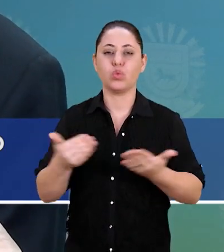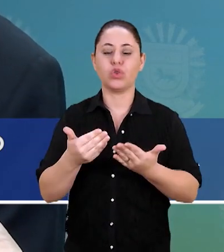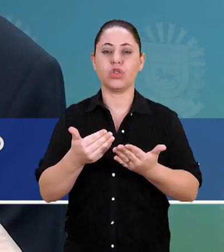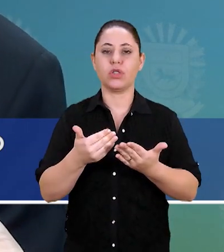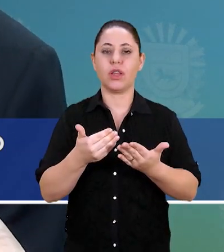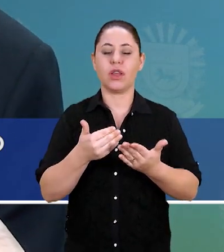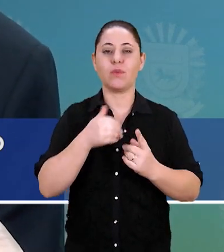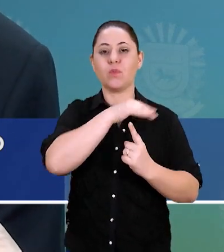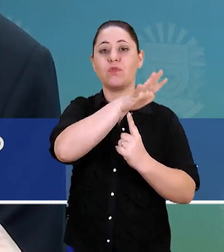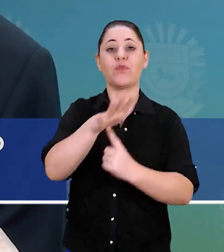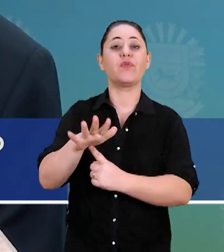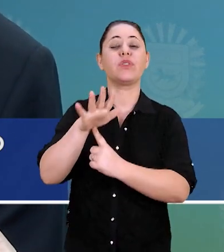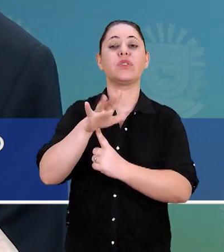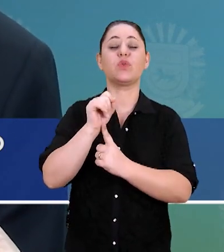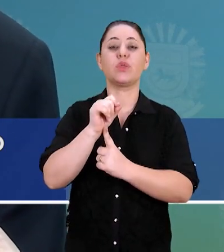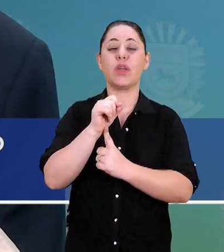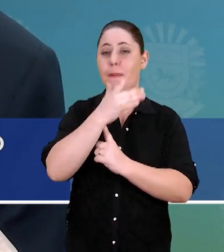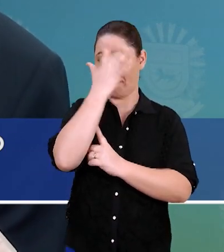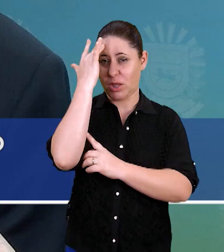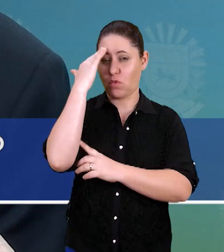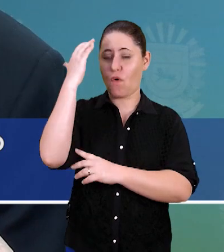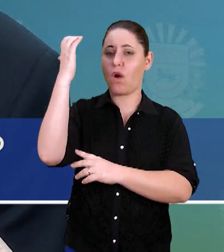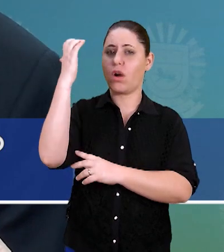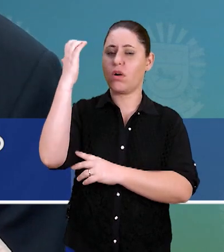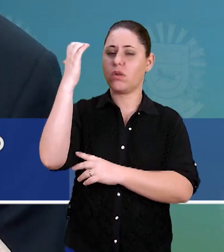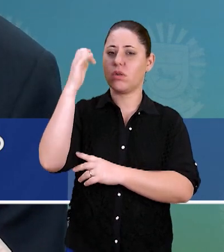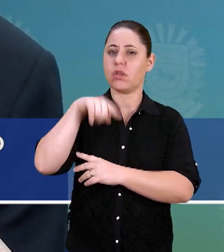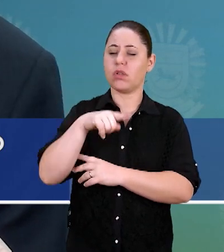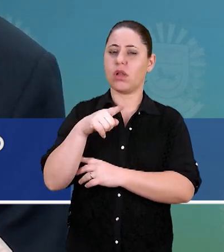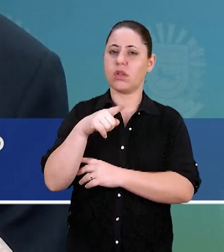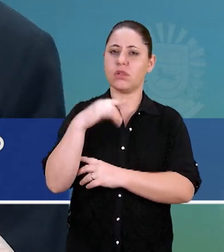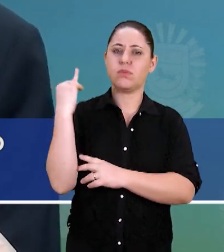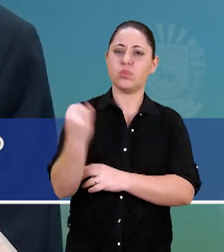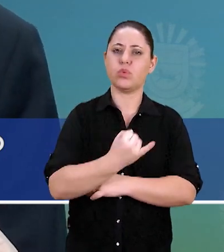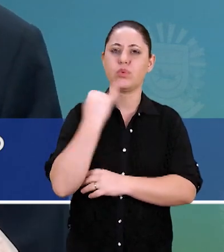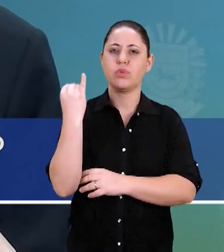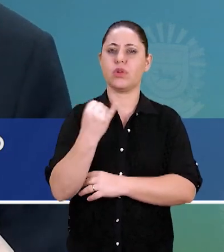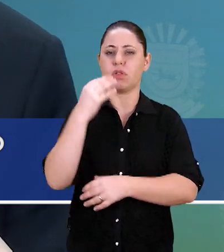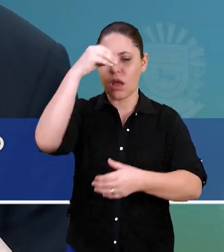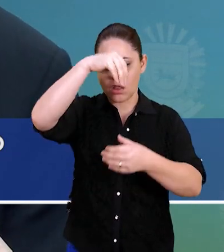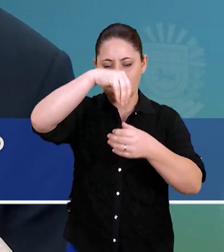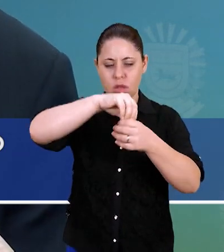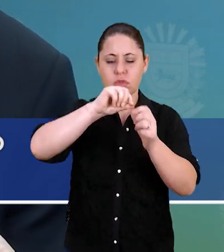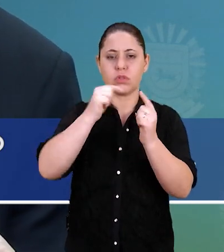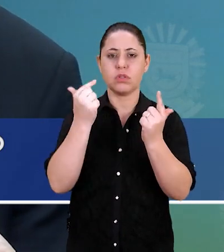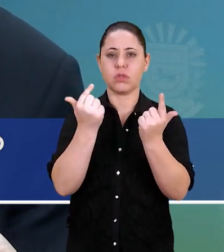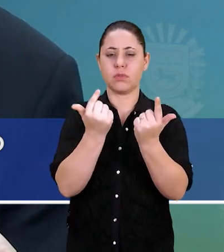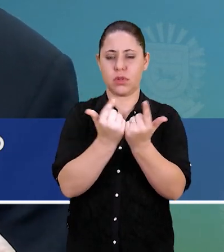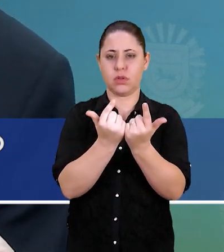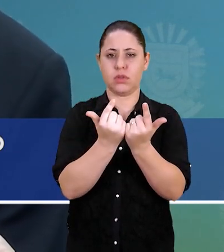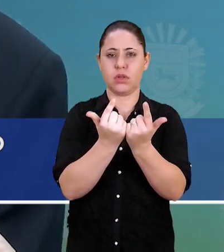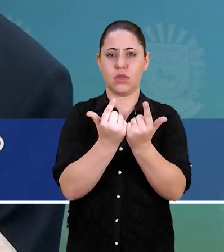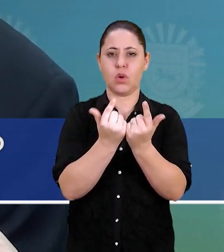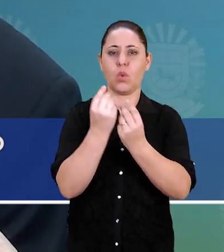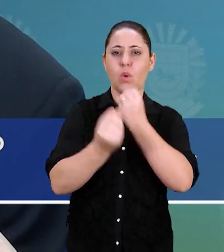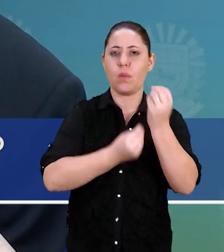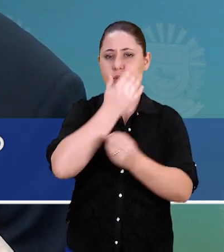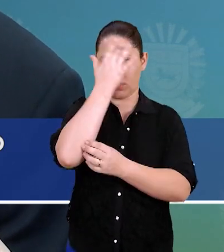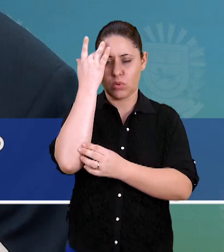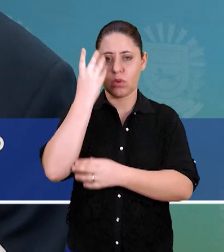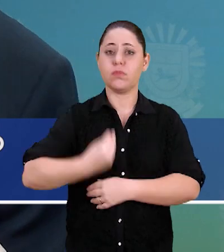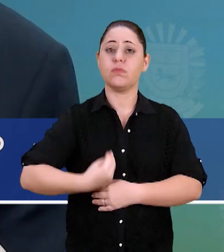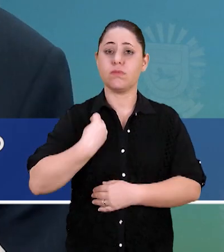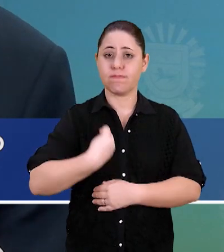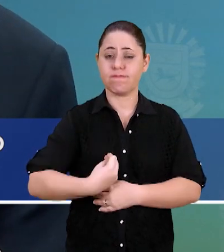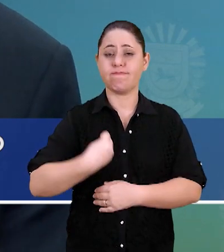até a atualidade, tendo um panorama da visão de personagens importantes, tanto para dentro aqui da